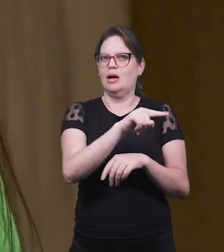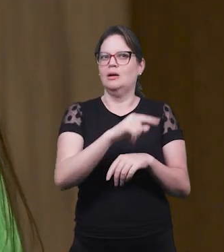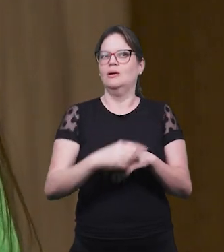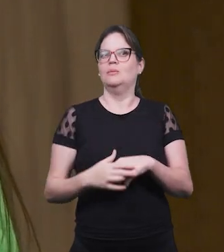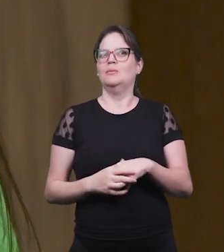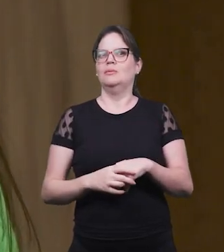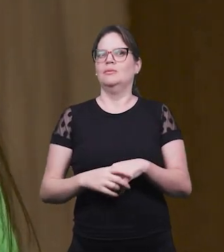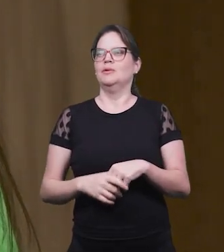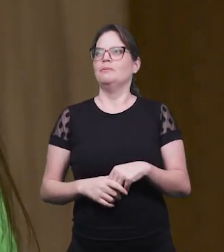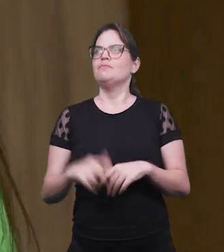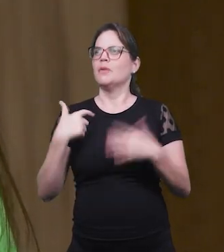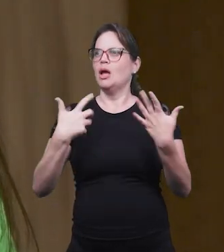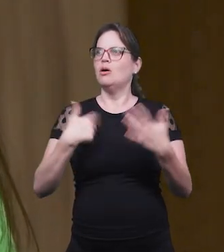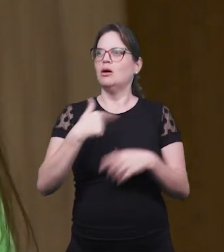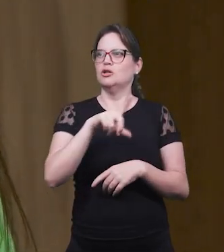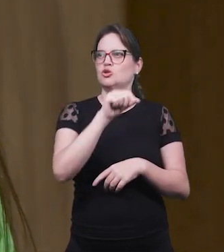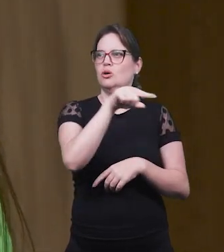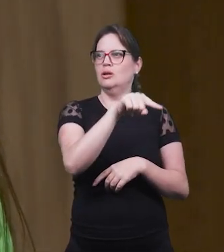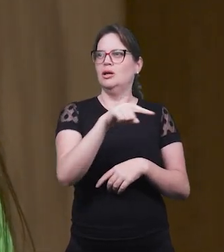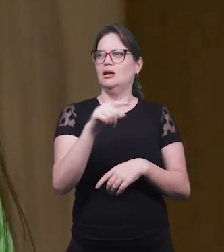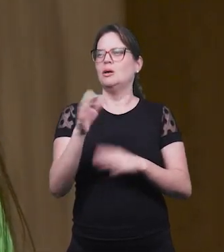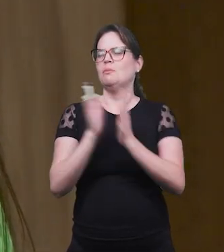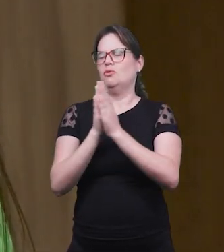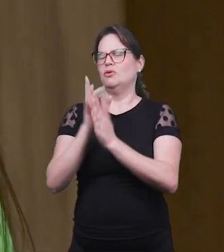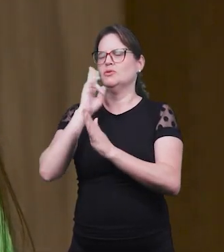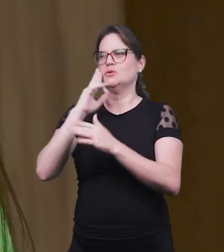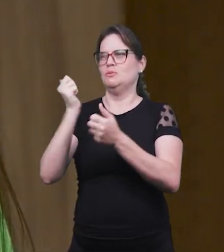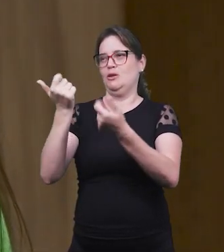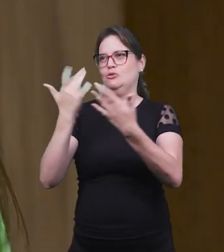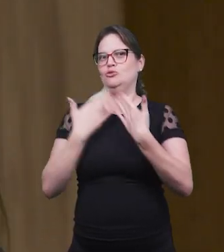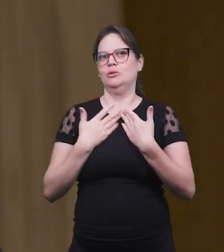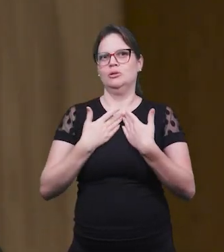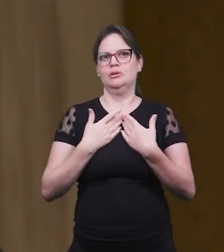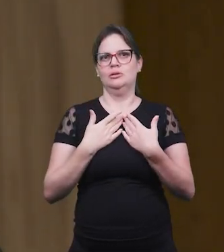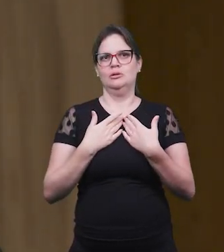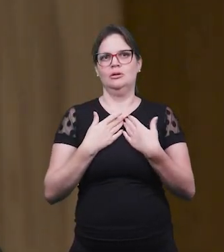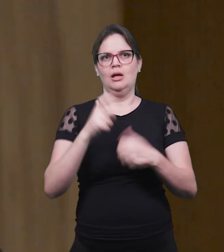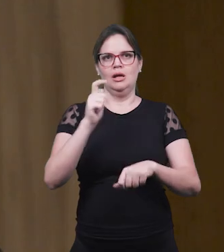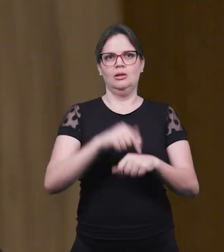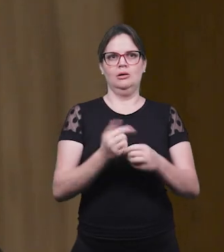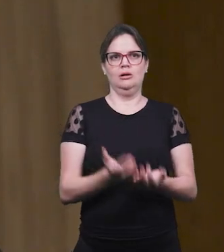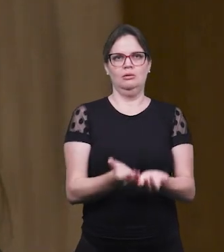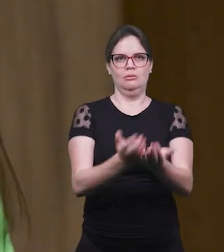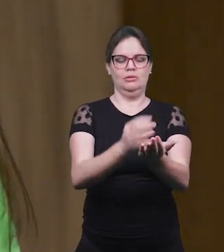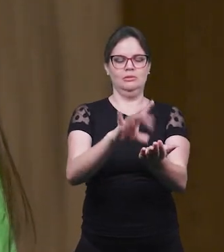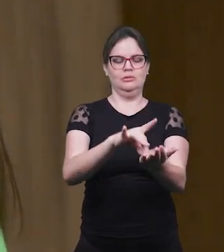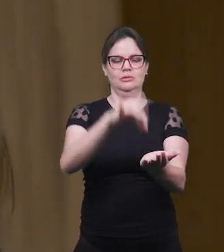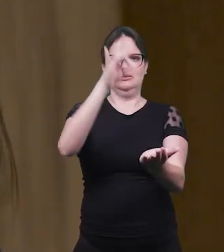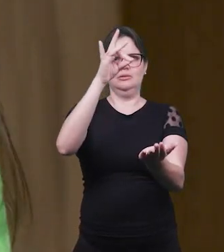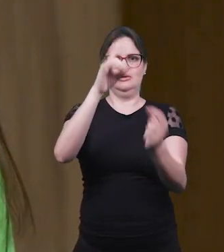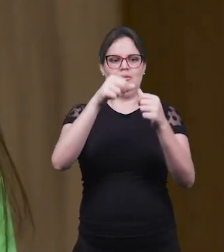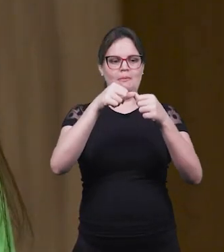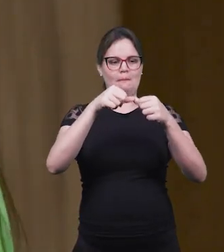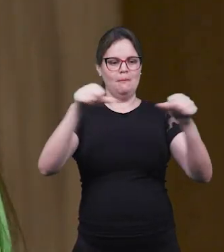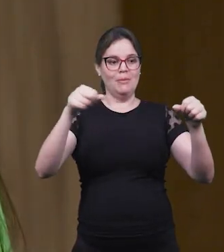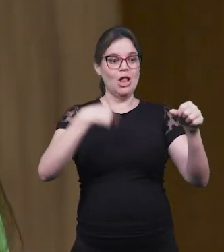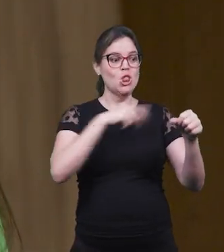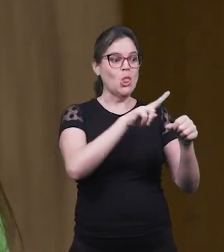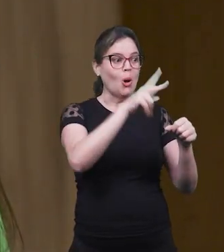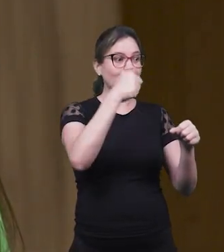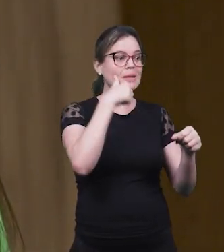bioestatística, que era ótima e tal, eu quero tirar ela, Senhor, me dá essa bênção. Aí a menina estendeu as mãos, quando eu tirei ela naquele monte de